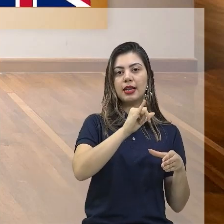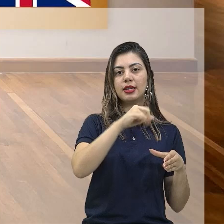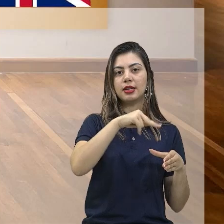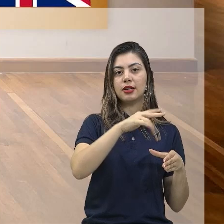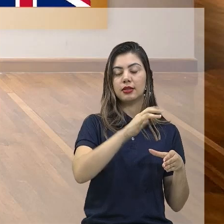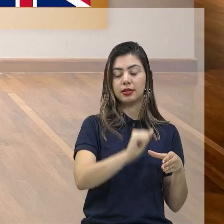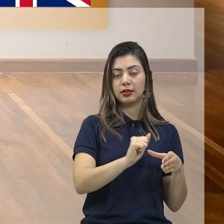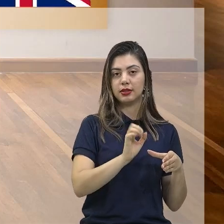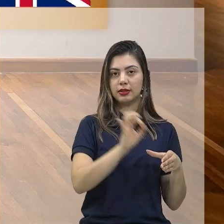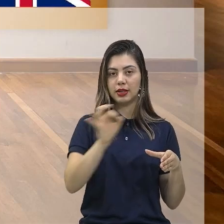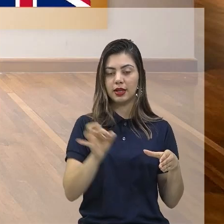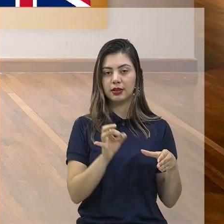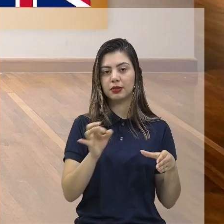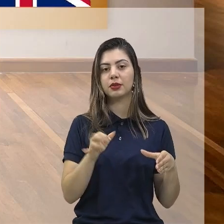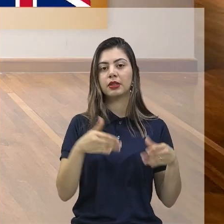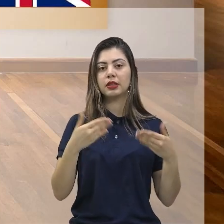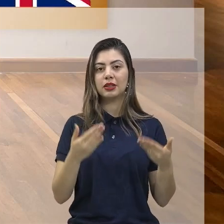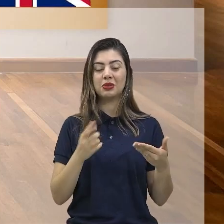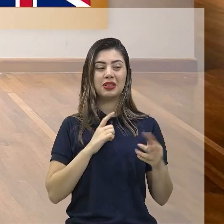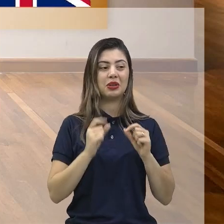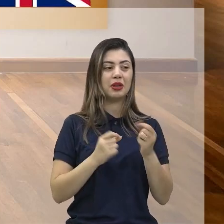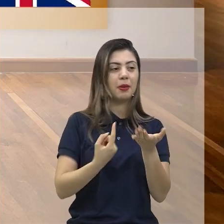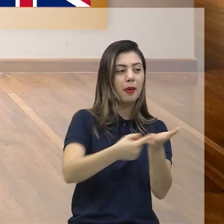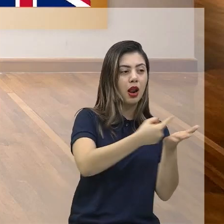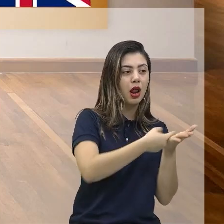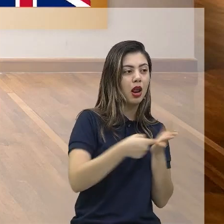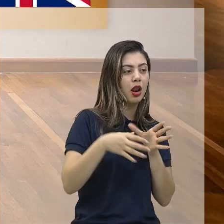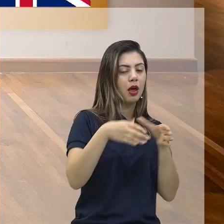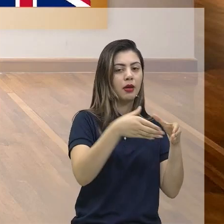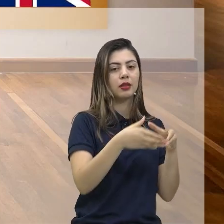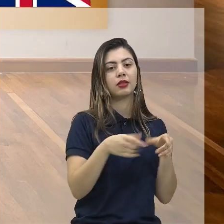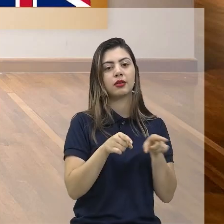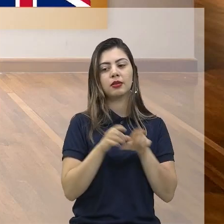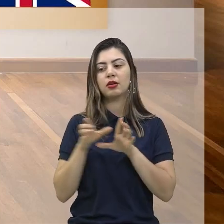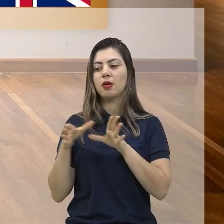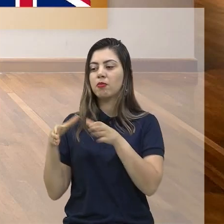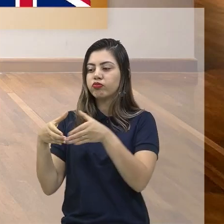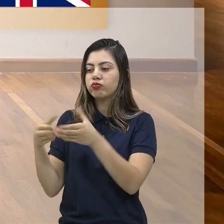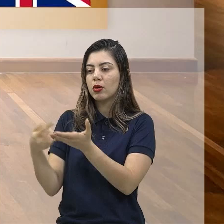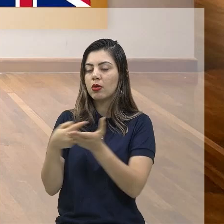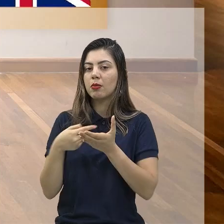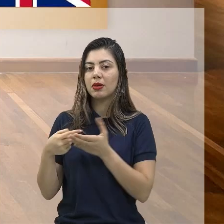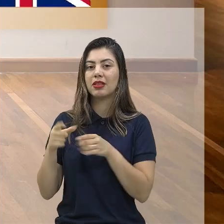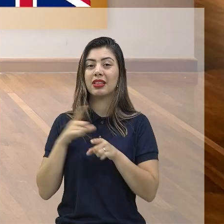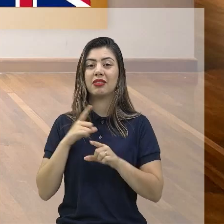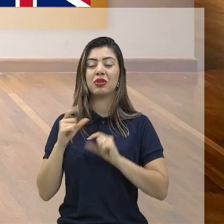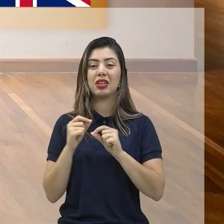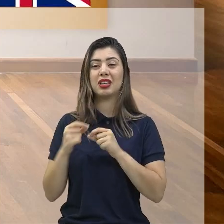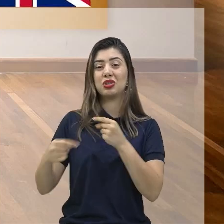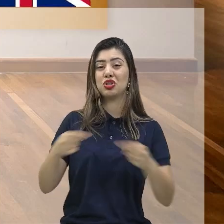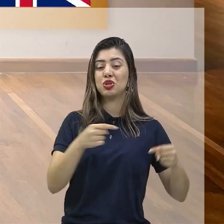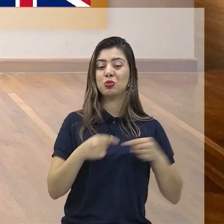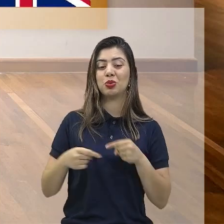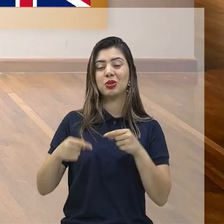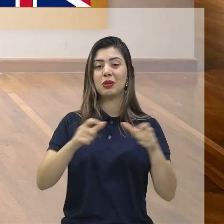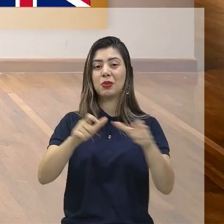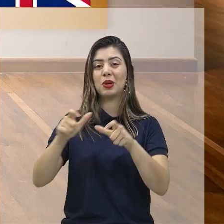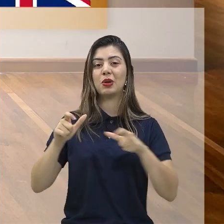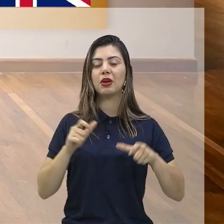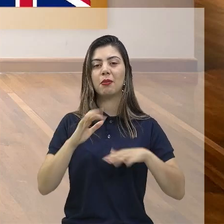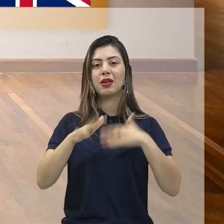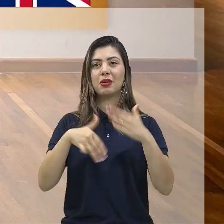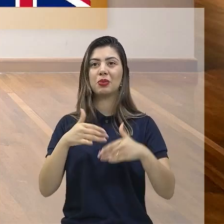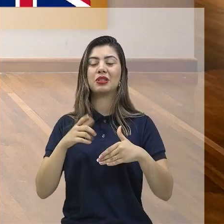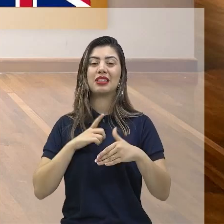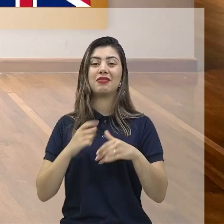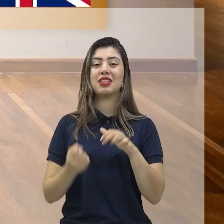que transformou, então, essas disputas coloniais em um grande conflito global. Temos também aí questões intrínsecas,